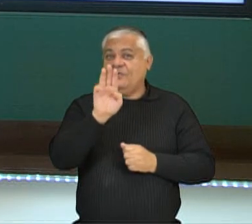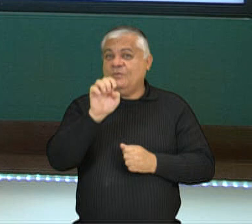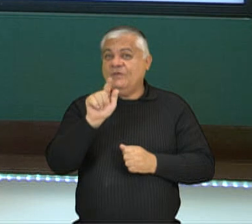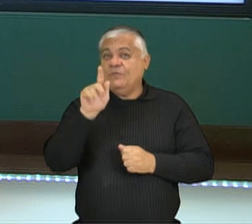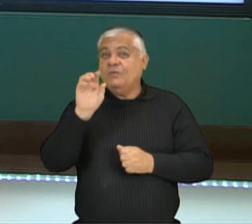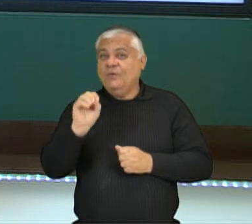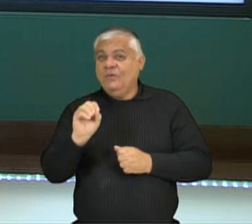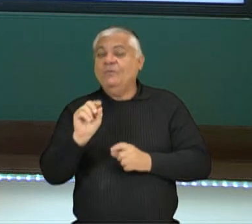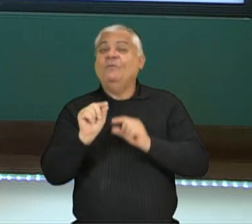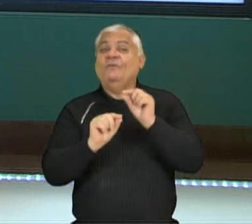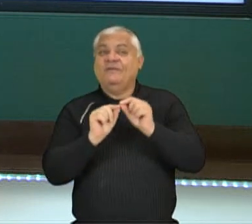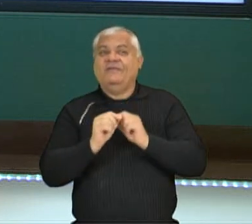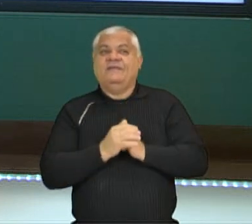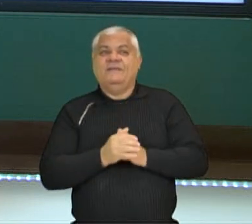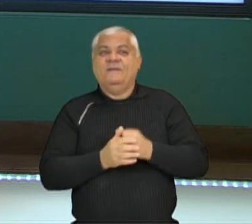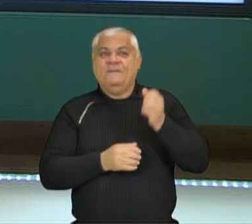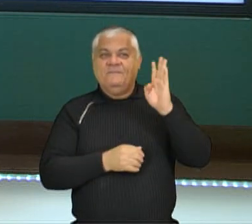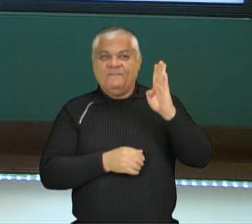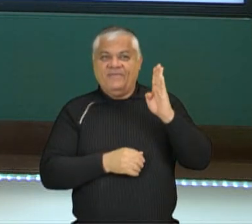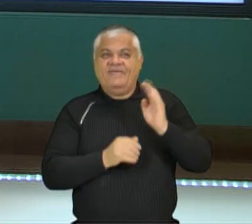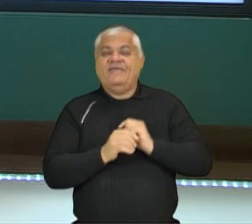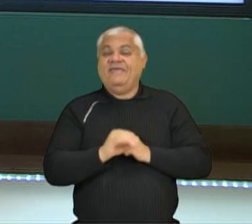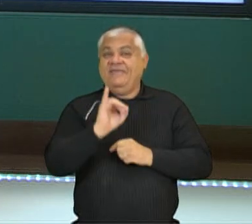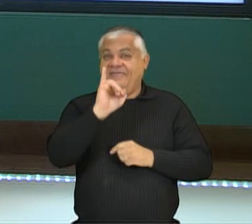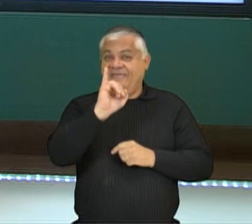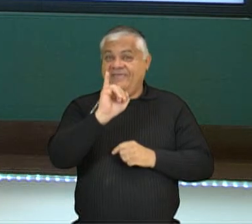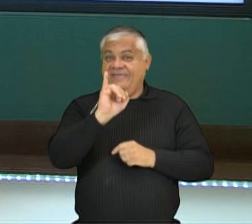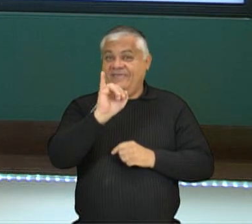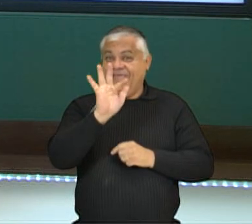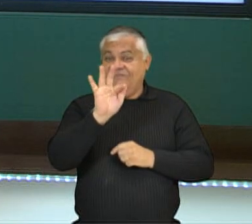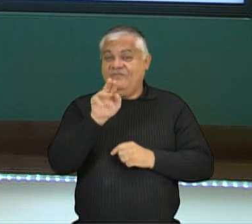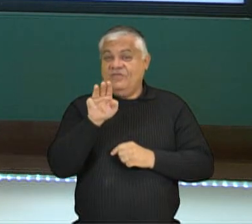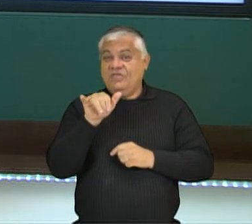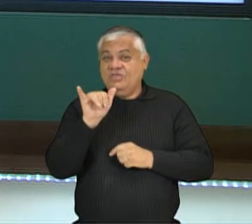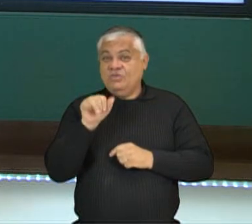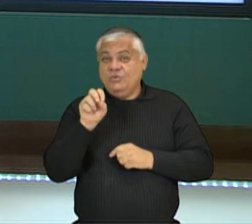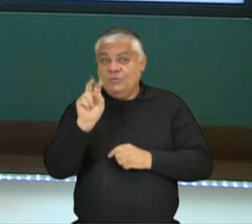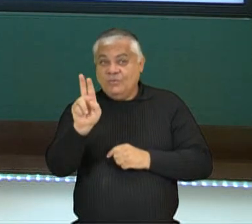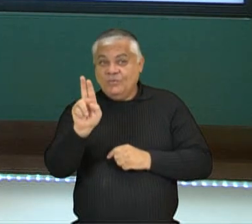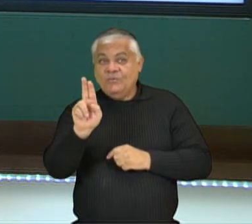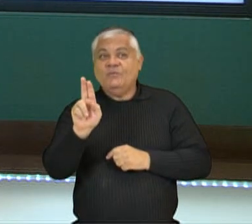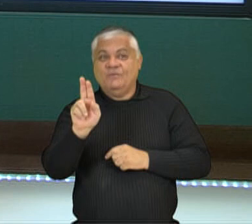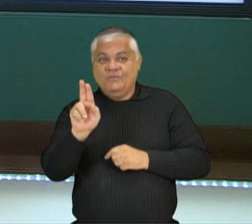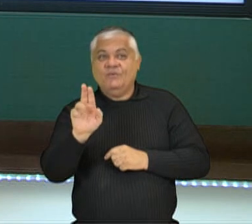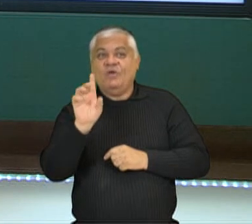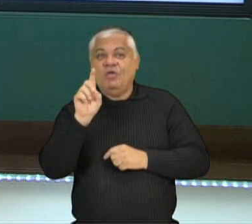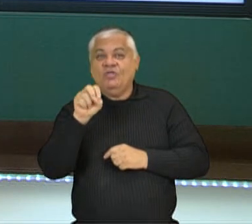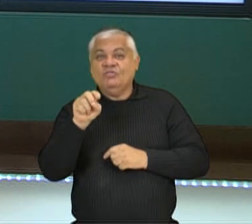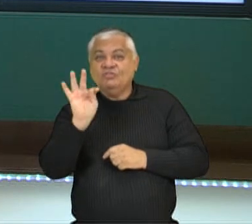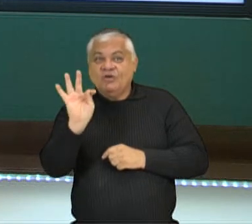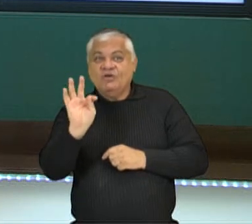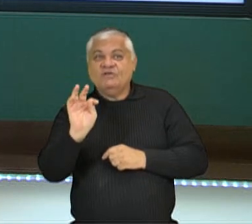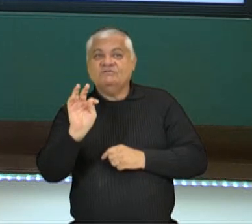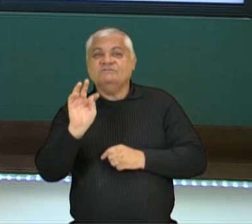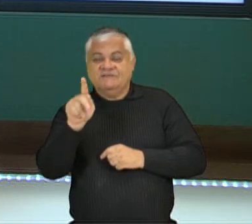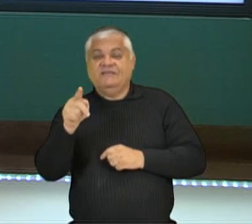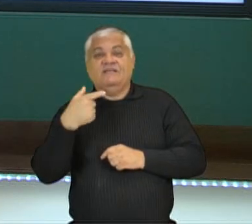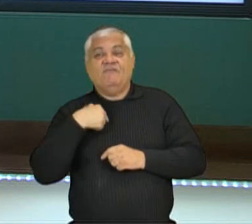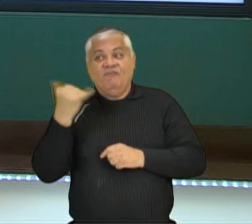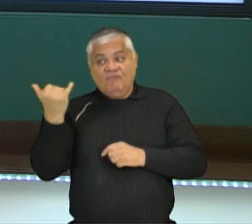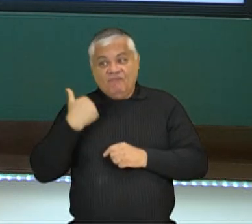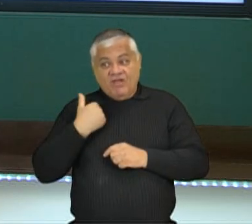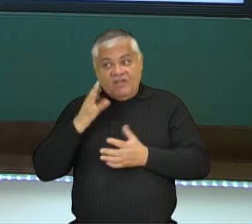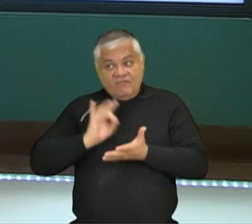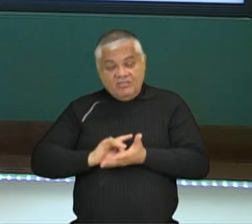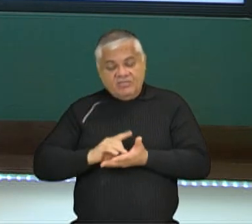restaurant. B. If you don't tell me the truth, I won't help you. Bom exemplo aqui, ó. Se você não me falar a verdade, eu não te